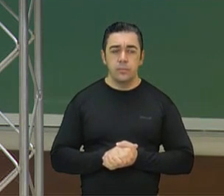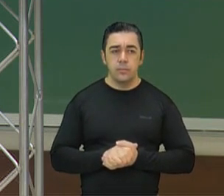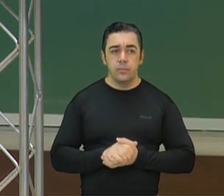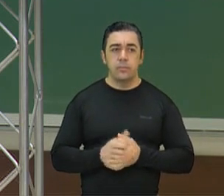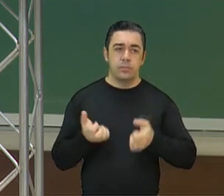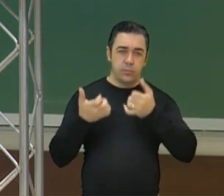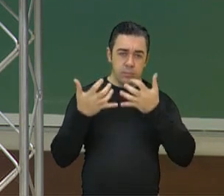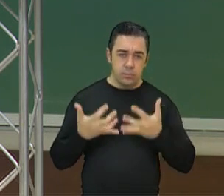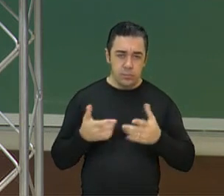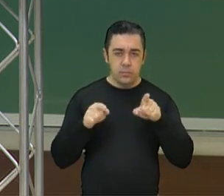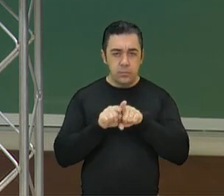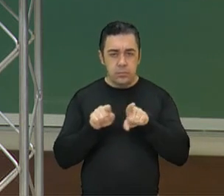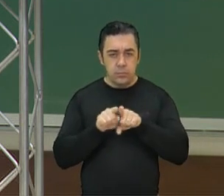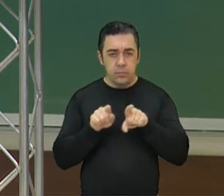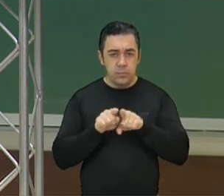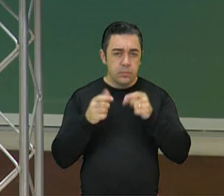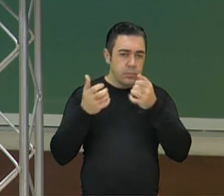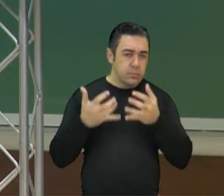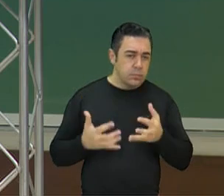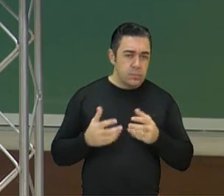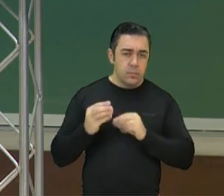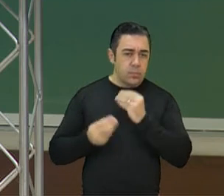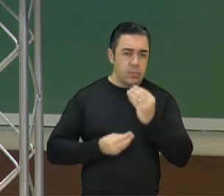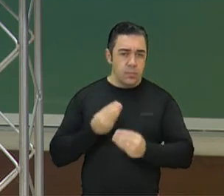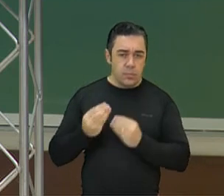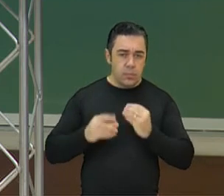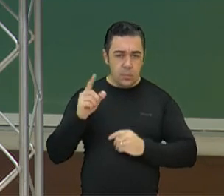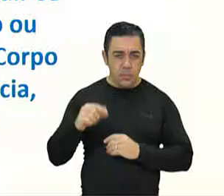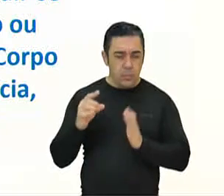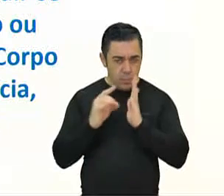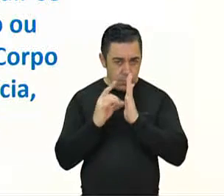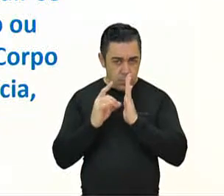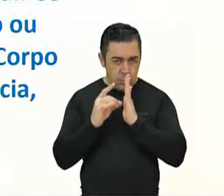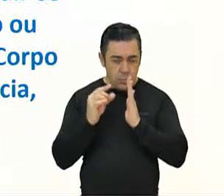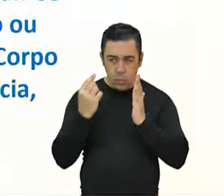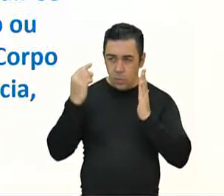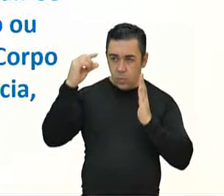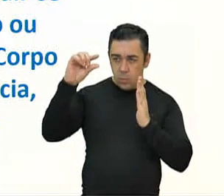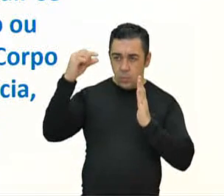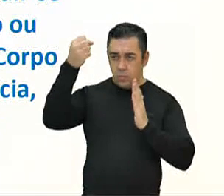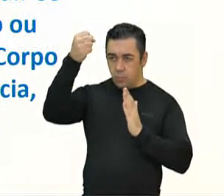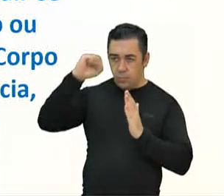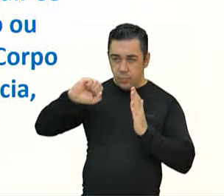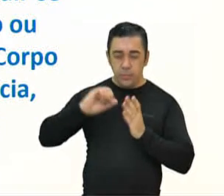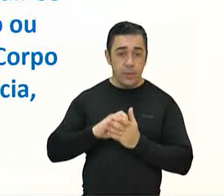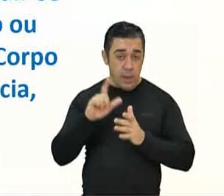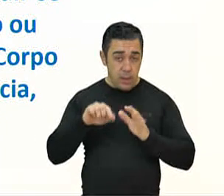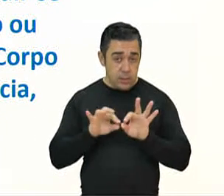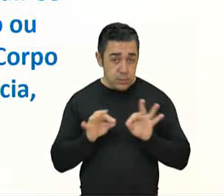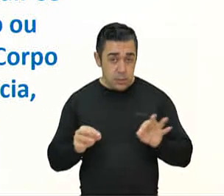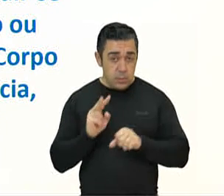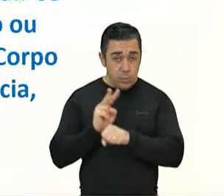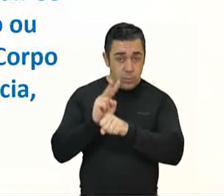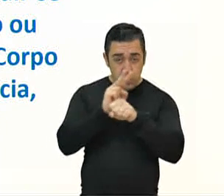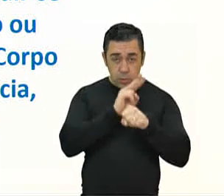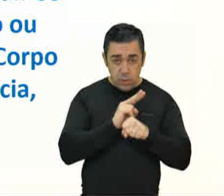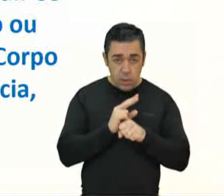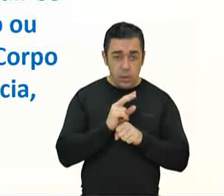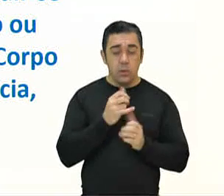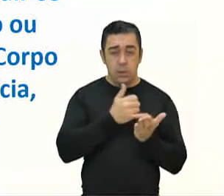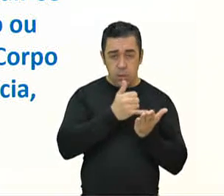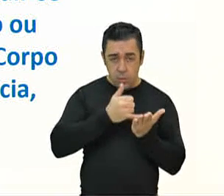Aqui, uma pequena explicação dos fusíveis de vidro. Aqui, vamos ler aqui. Componentes simples que protegem os circuitos